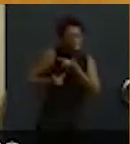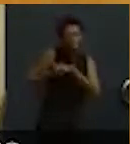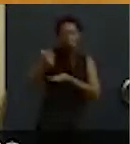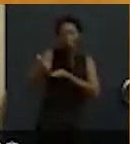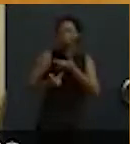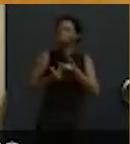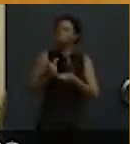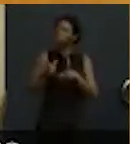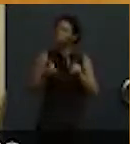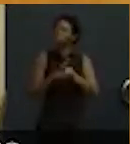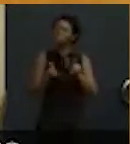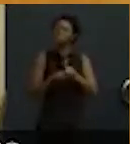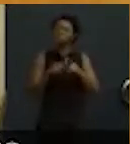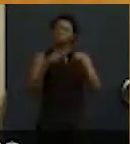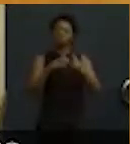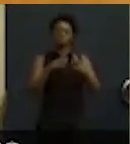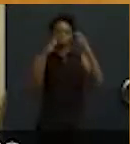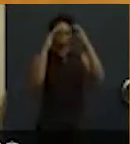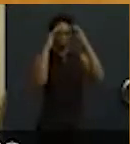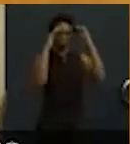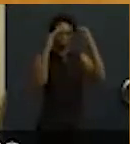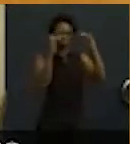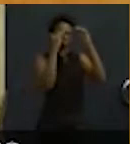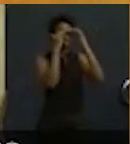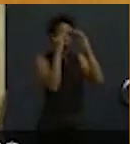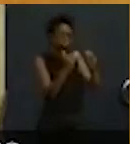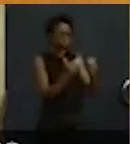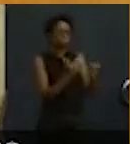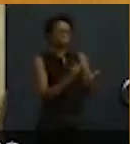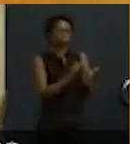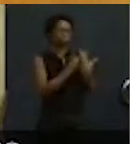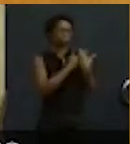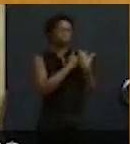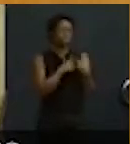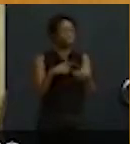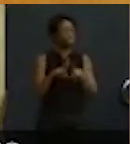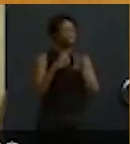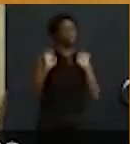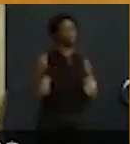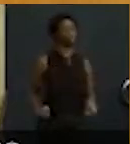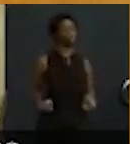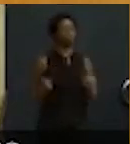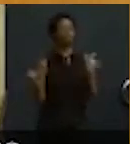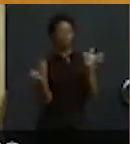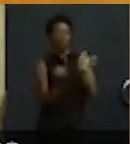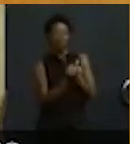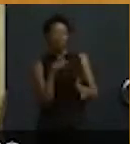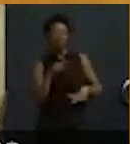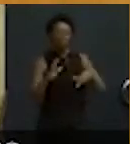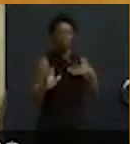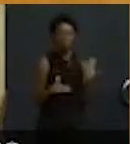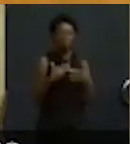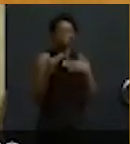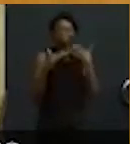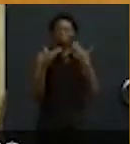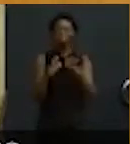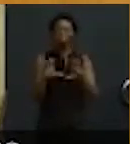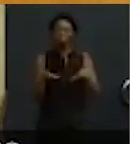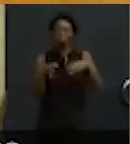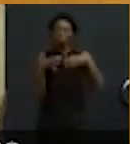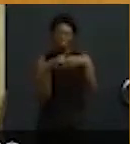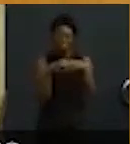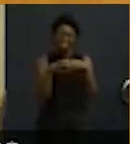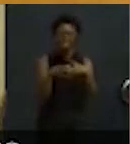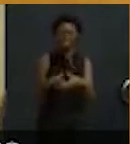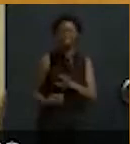apurada responsabilidade e senso ético, são marcas que só enobrecem a instituição e a